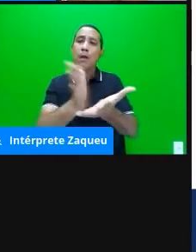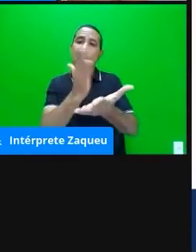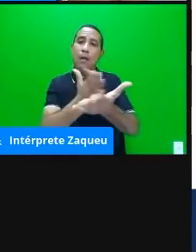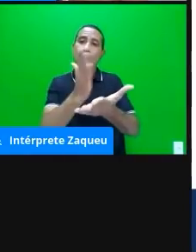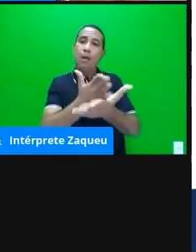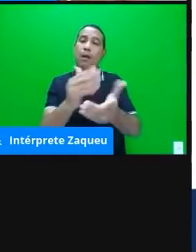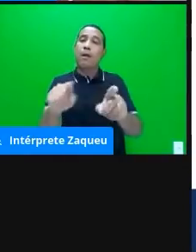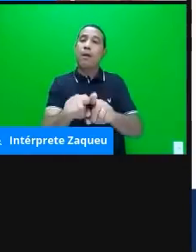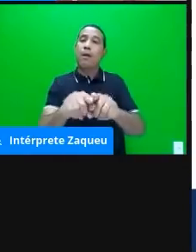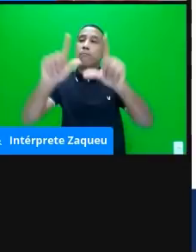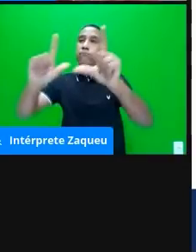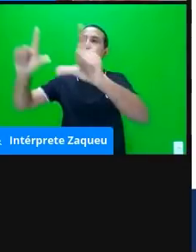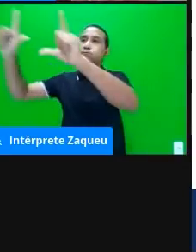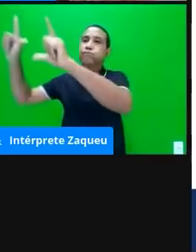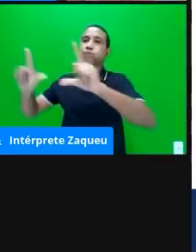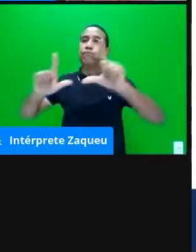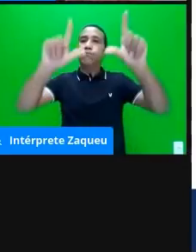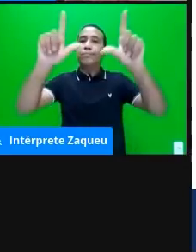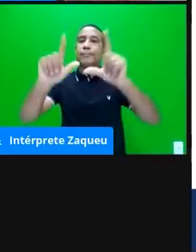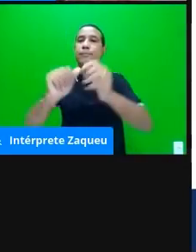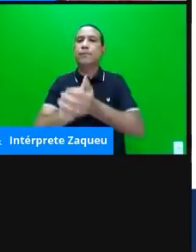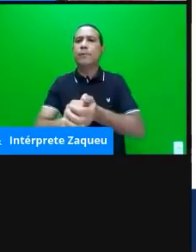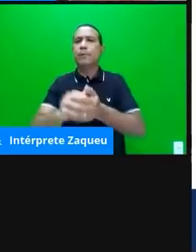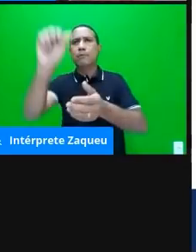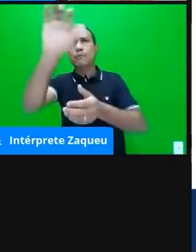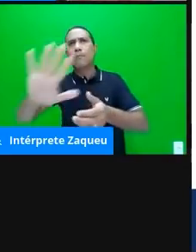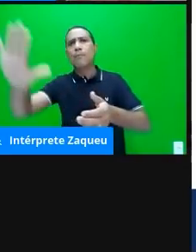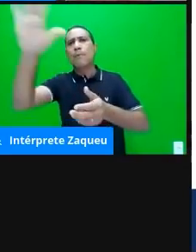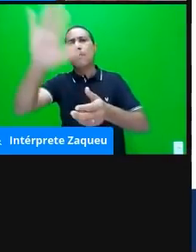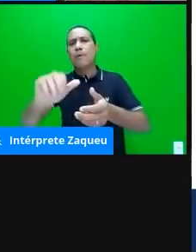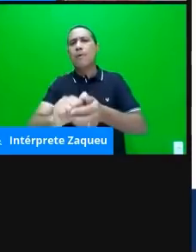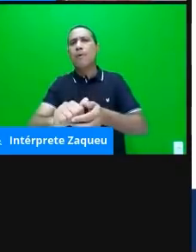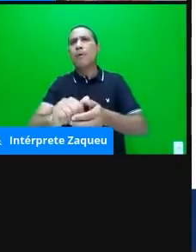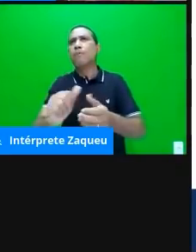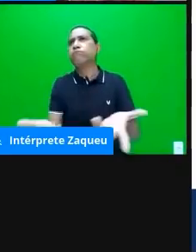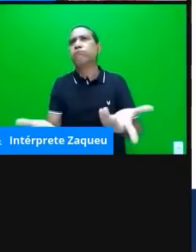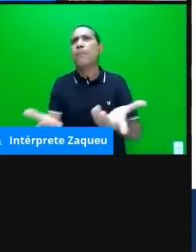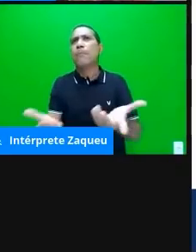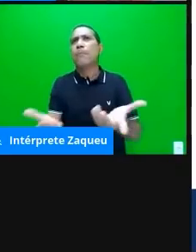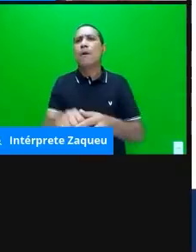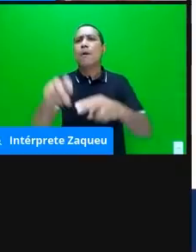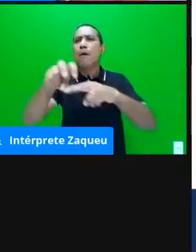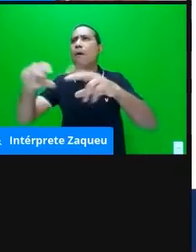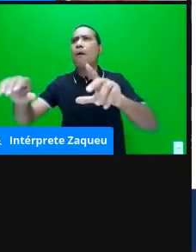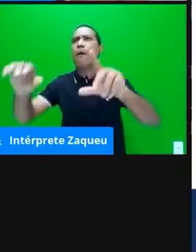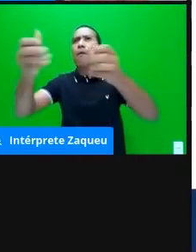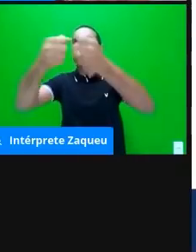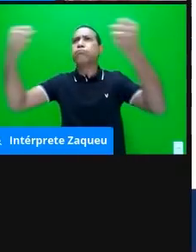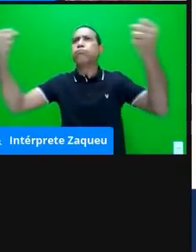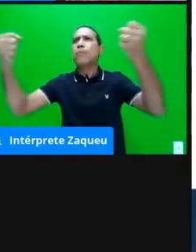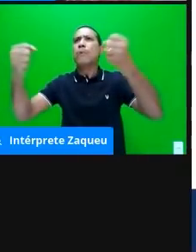na parede, muitas das vezes em mobílias, em ilustrações,